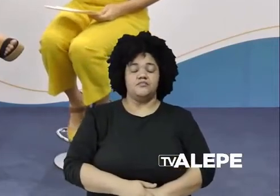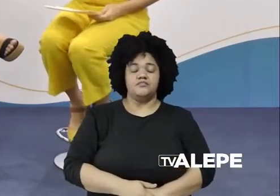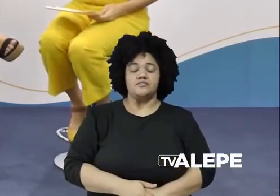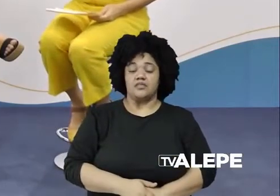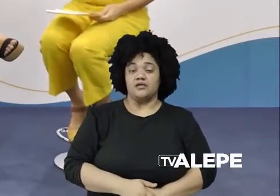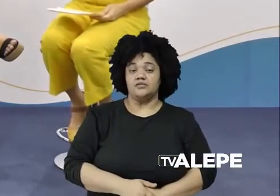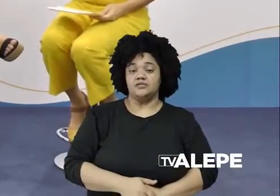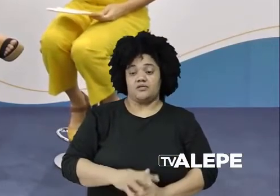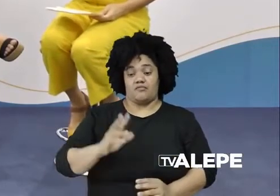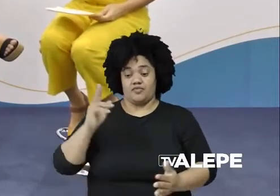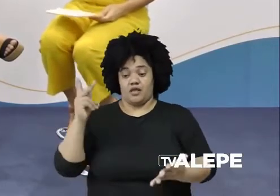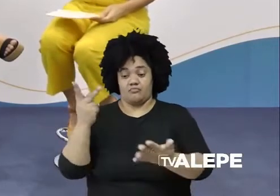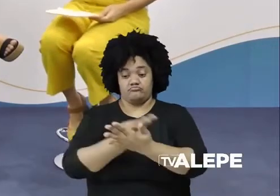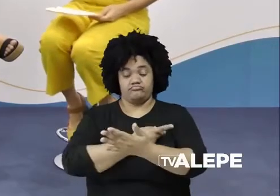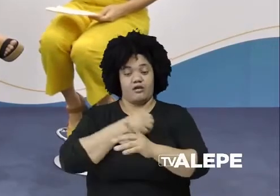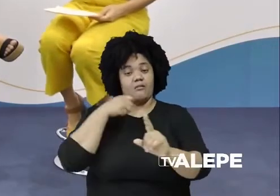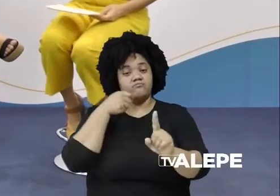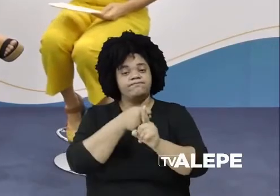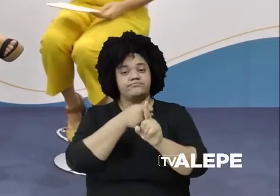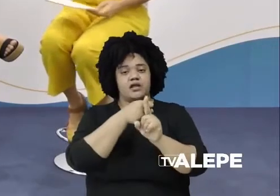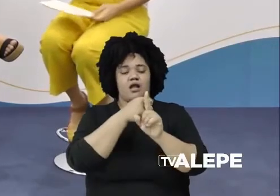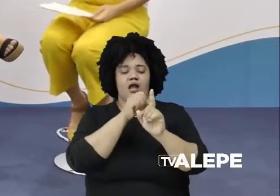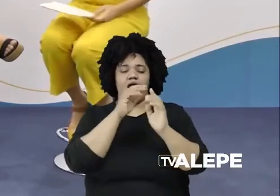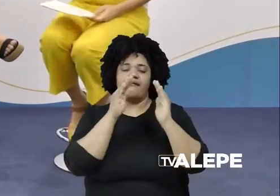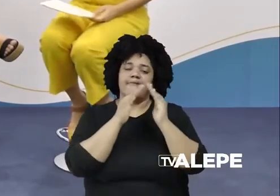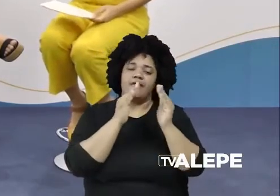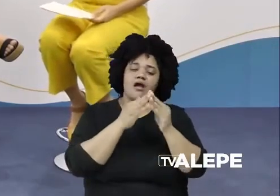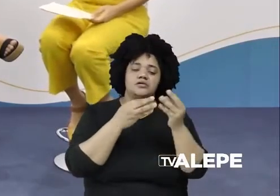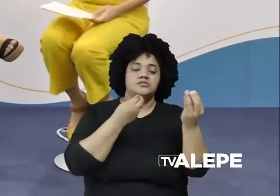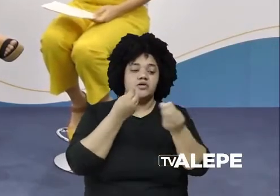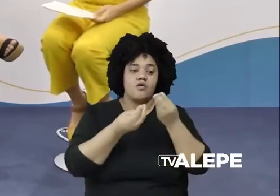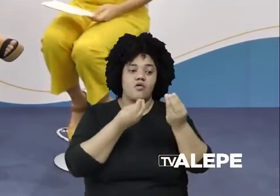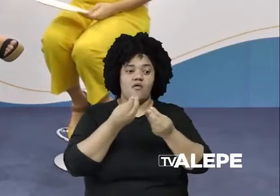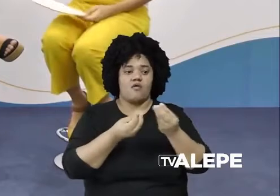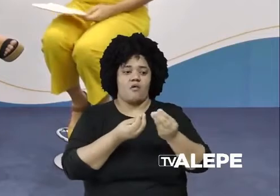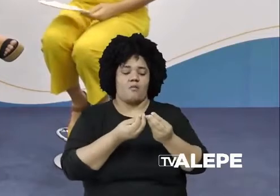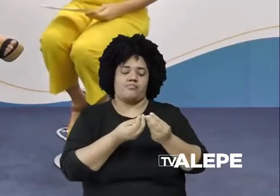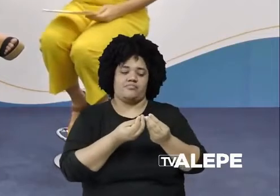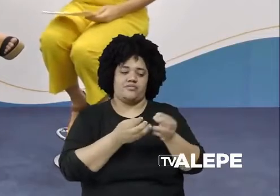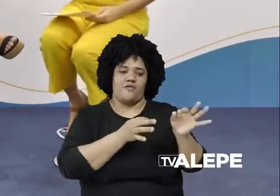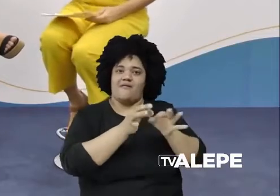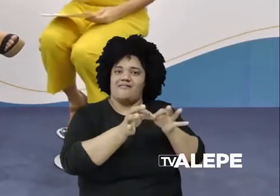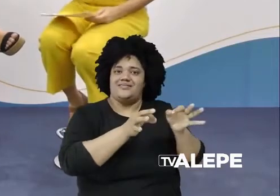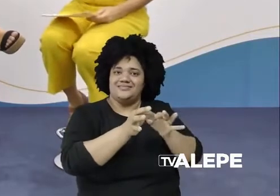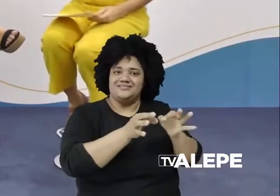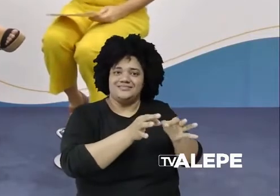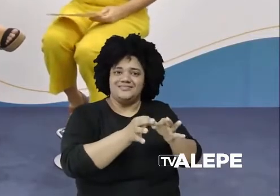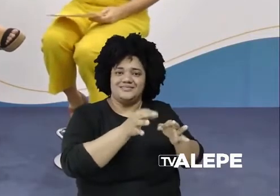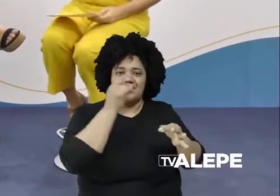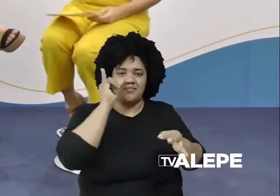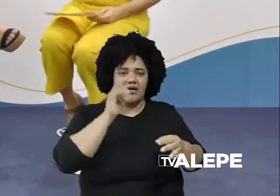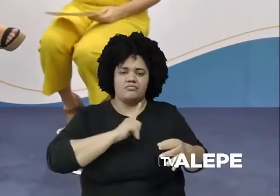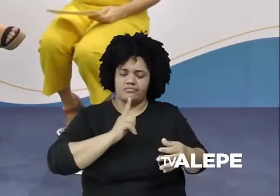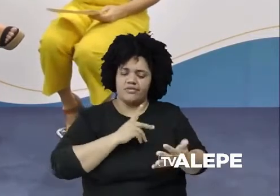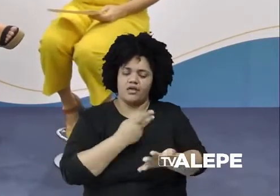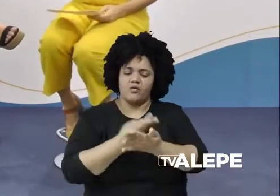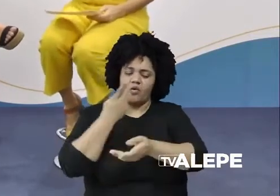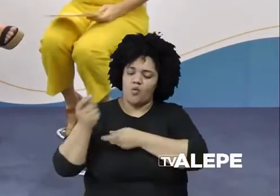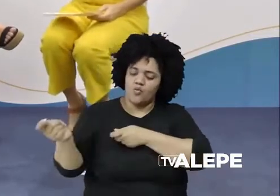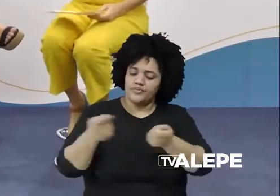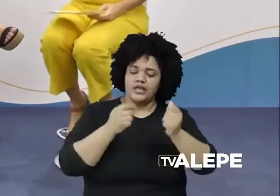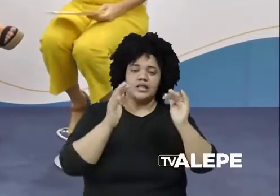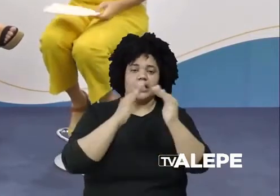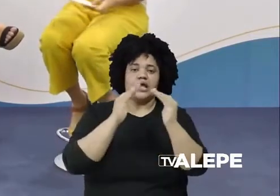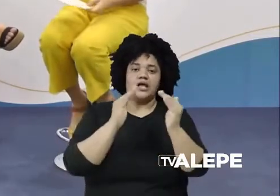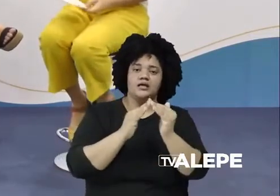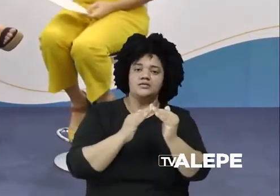De acidentes em casa e que medidas podem ser tomadas, porque há uma série de situações na rotina da casa, que